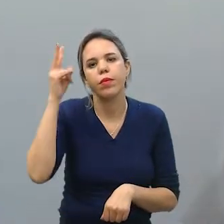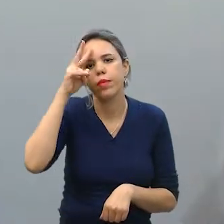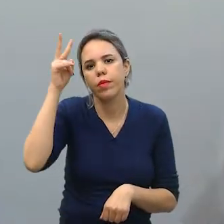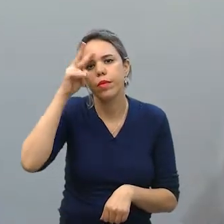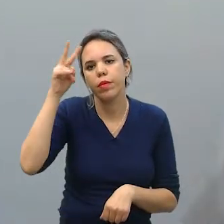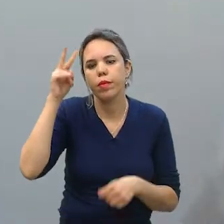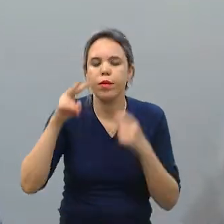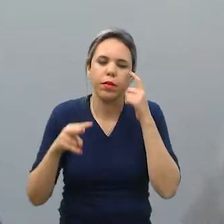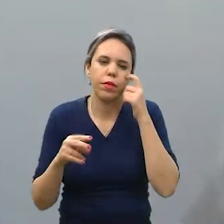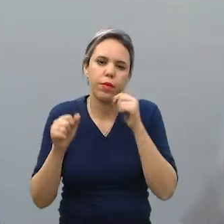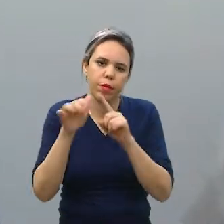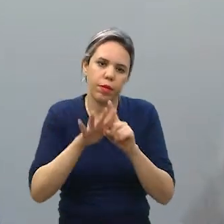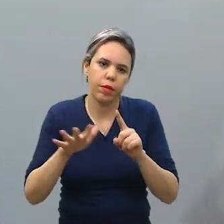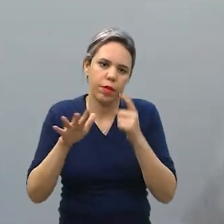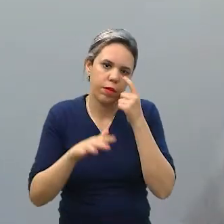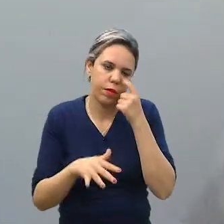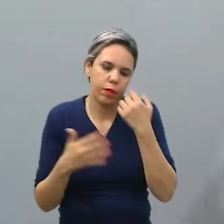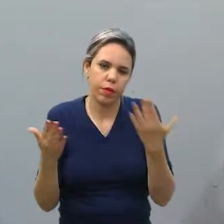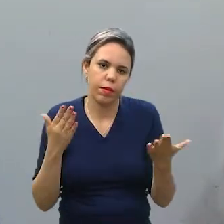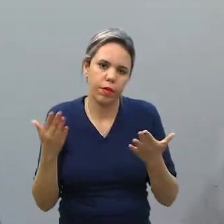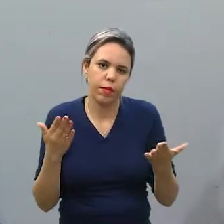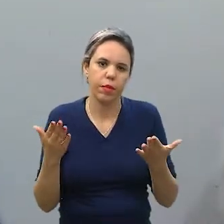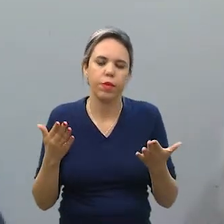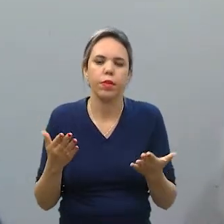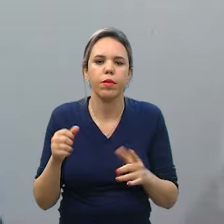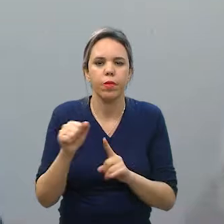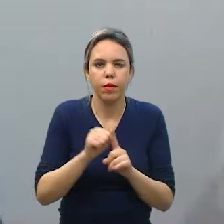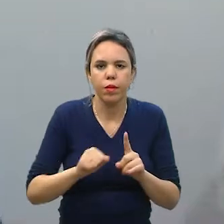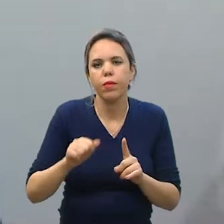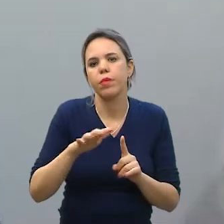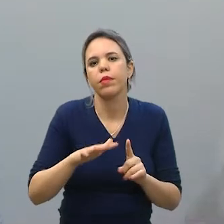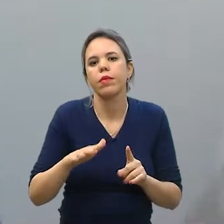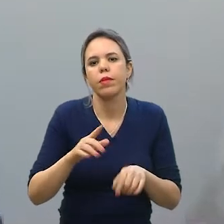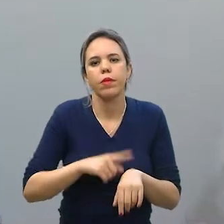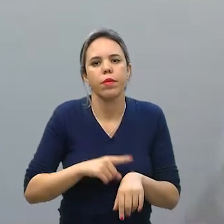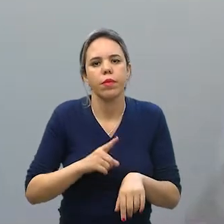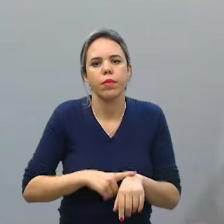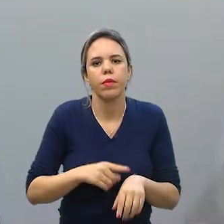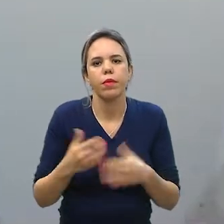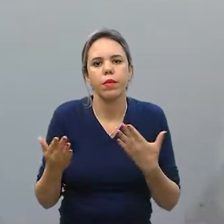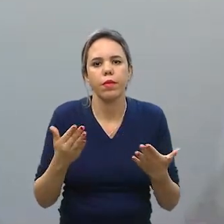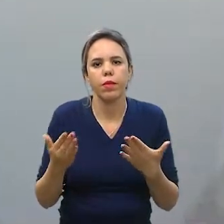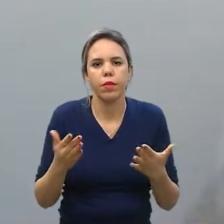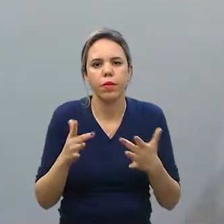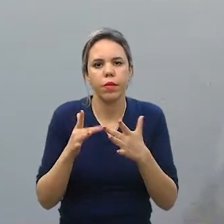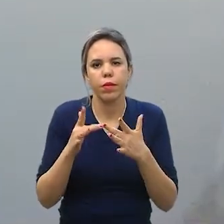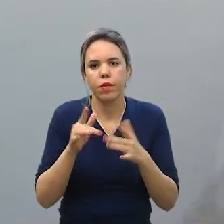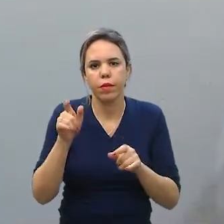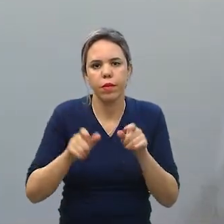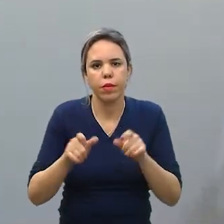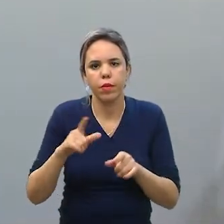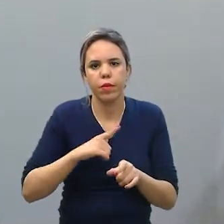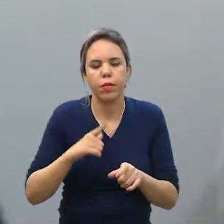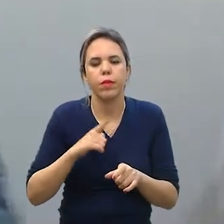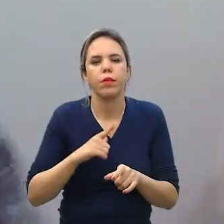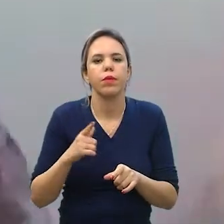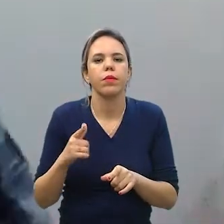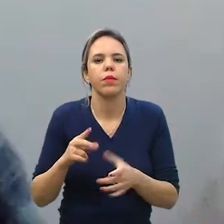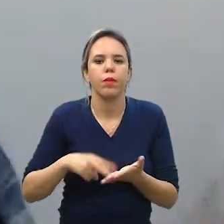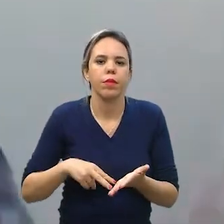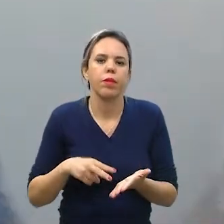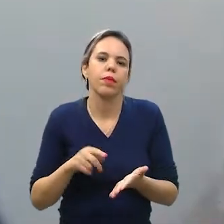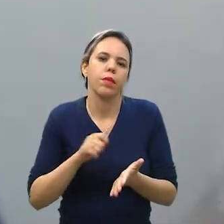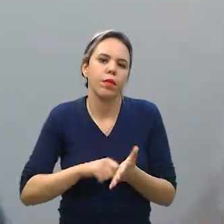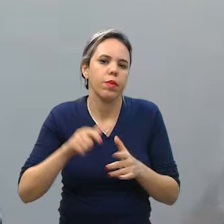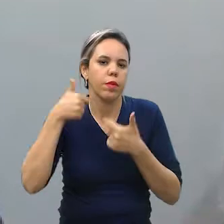história de uma sociedade. Qual é a configuração social naquele momento? Quais são as relações que os personagens da obra estabelecem